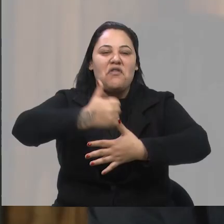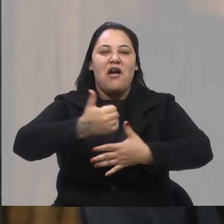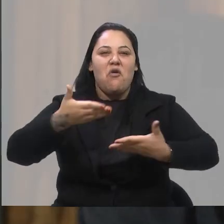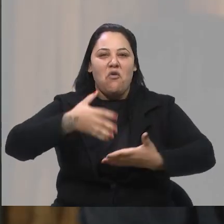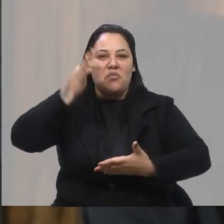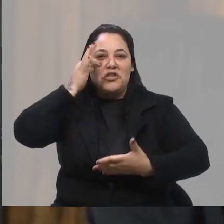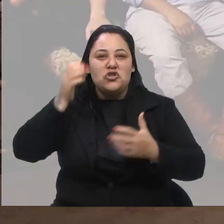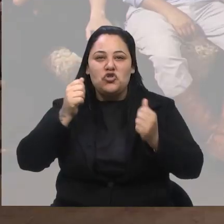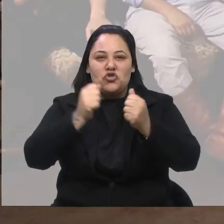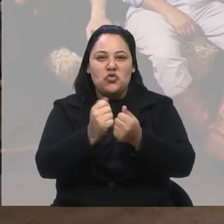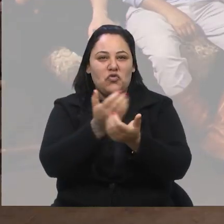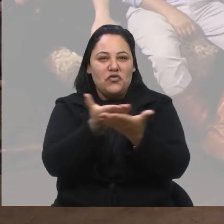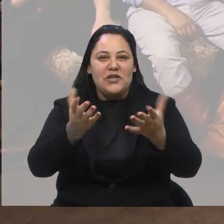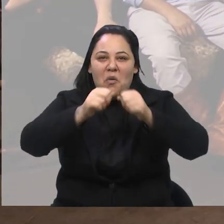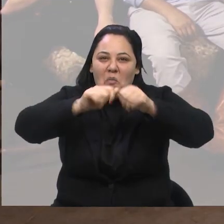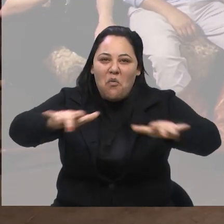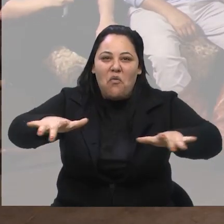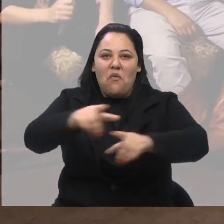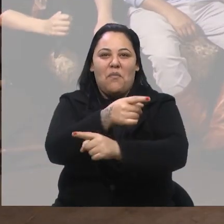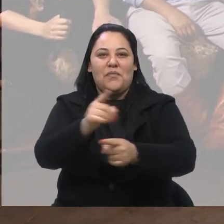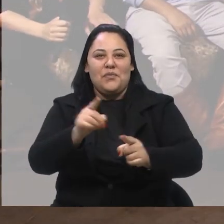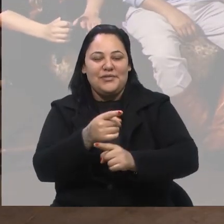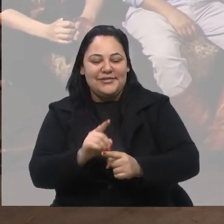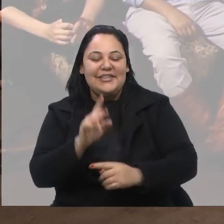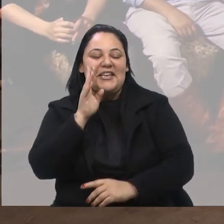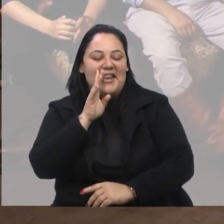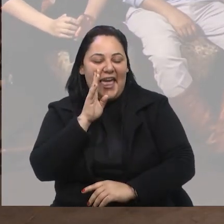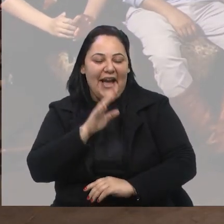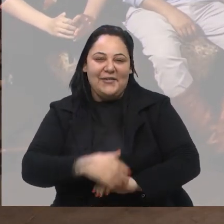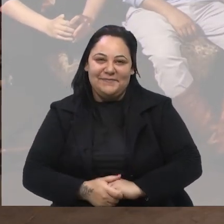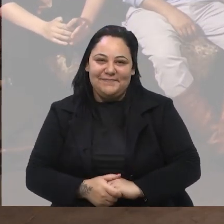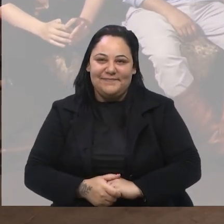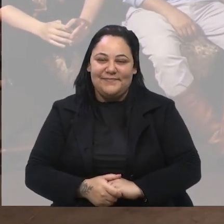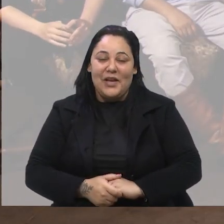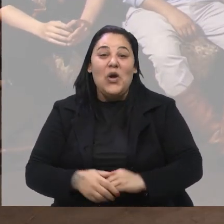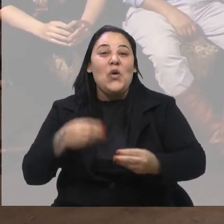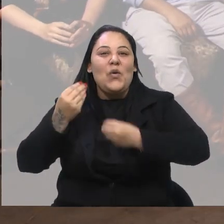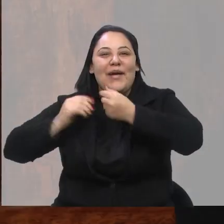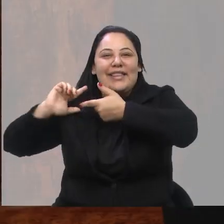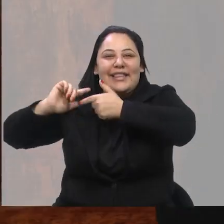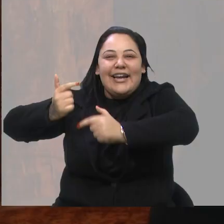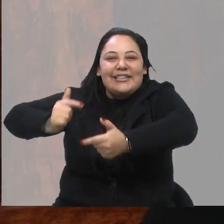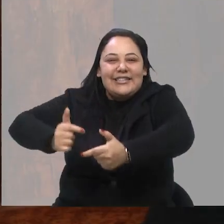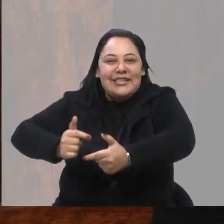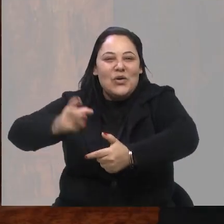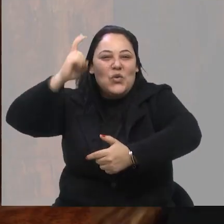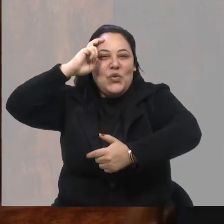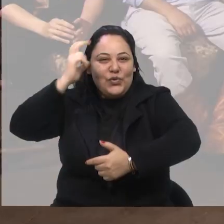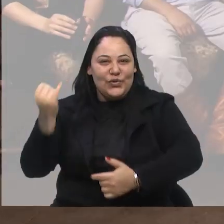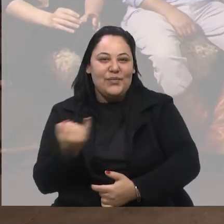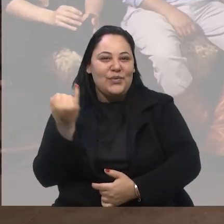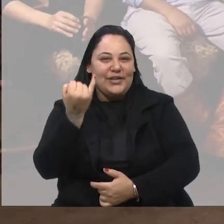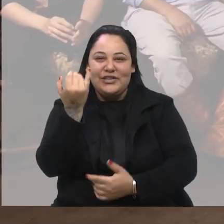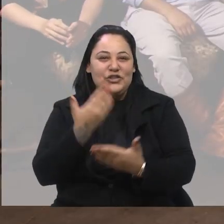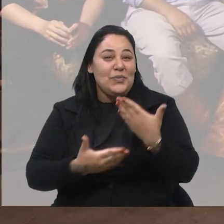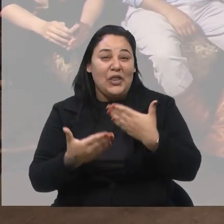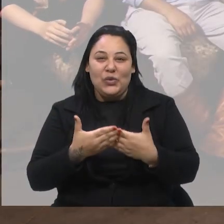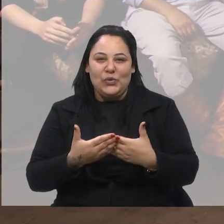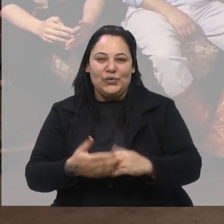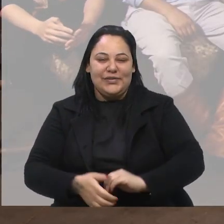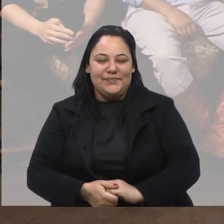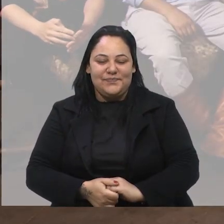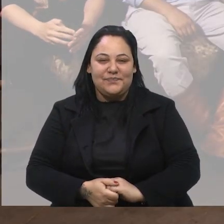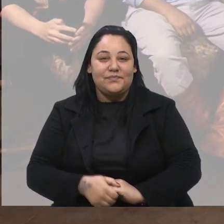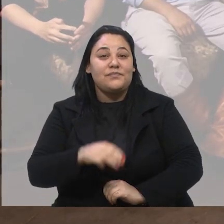com todos vocês aí, compartilhar da música. Ai, que legal. O quanto as raízes são importantes, né, para tudo na vida, né? Malu, você